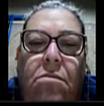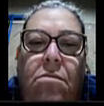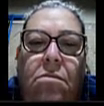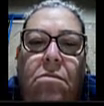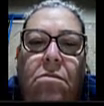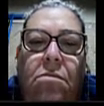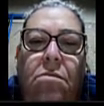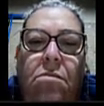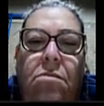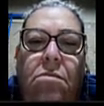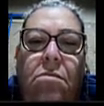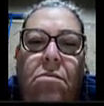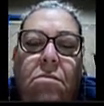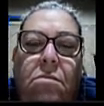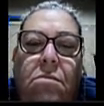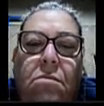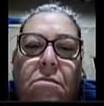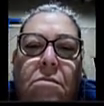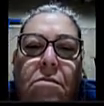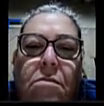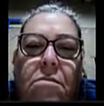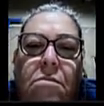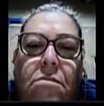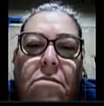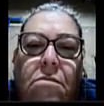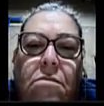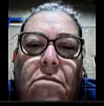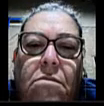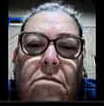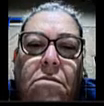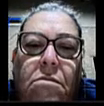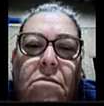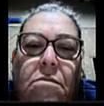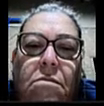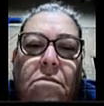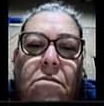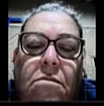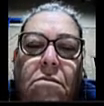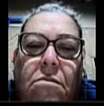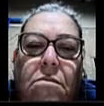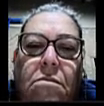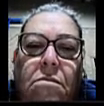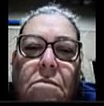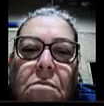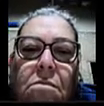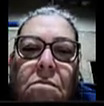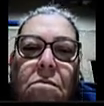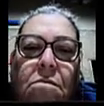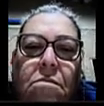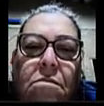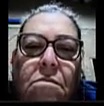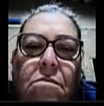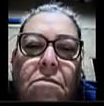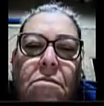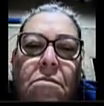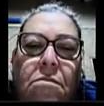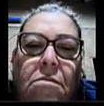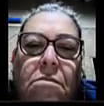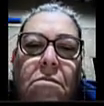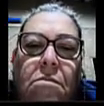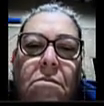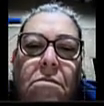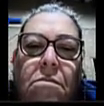muito bem, a gente pode colocar ela para fazer alguma função de desenho na escola. Se a criança, de repente, tem uma habilidade